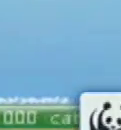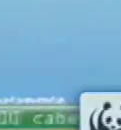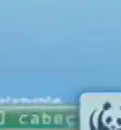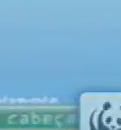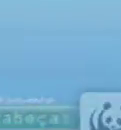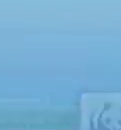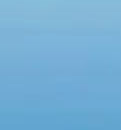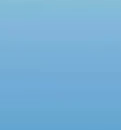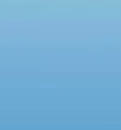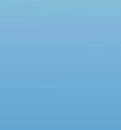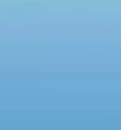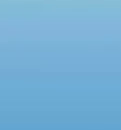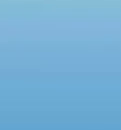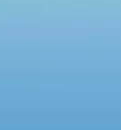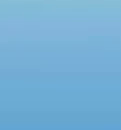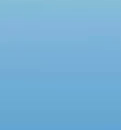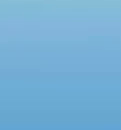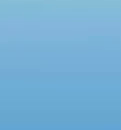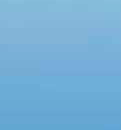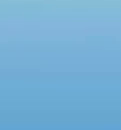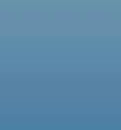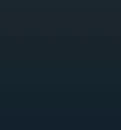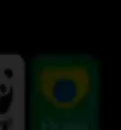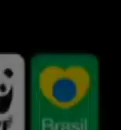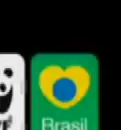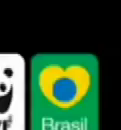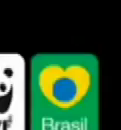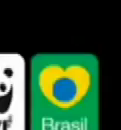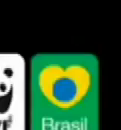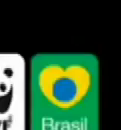processo contribui para o aquecimento global.